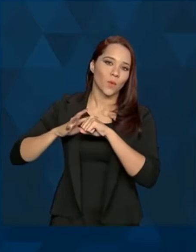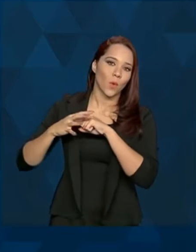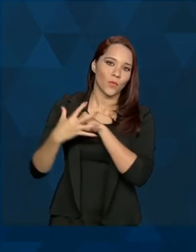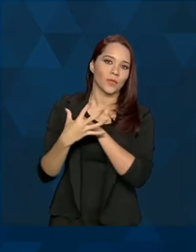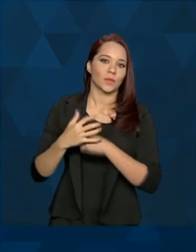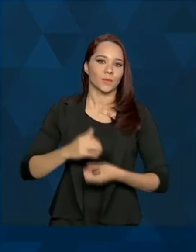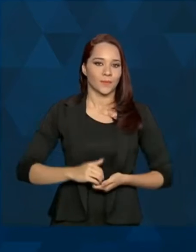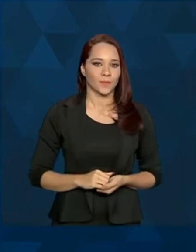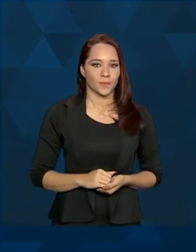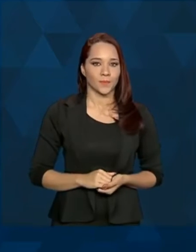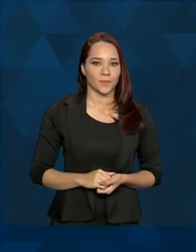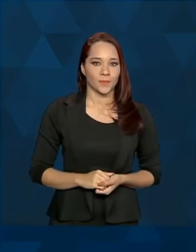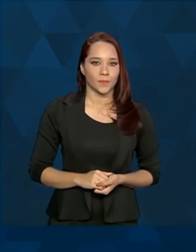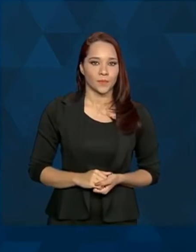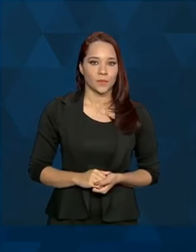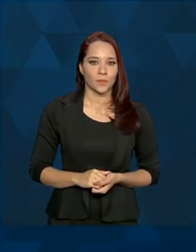Covid.